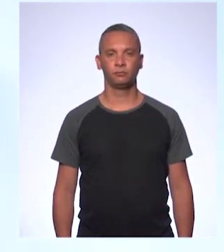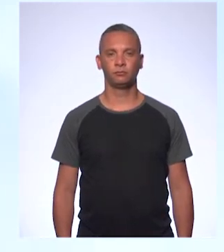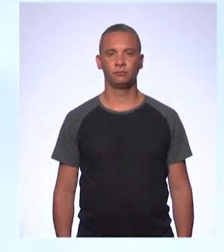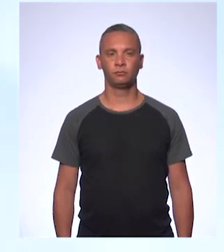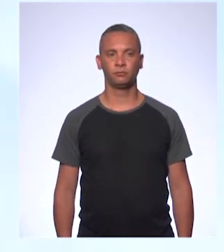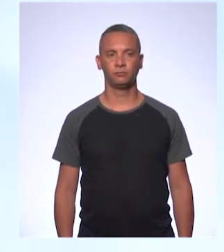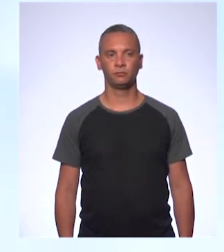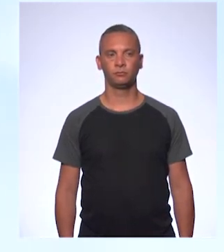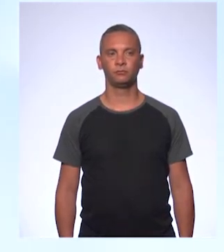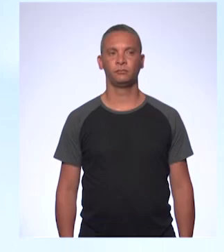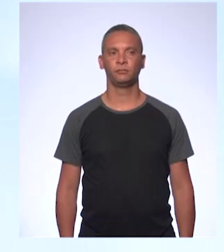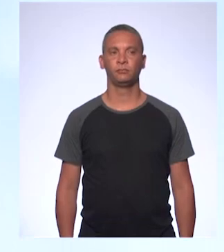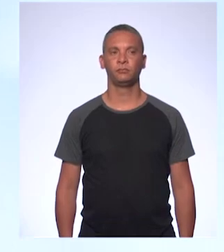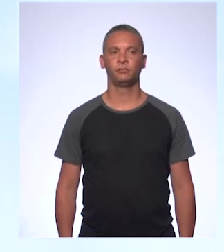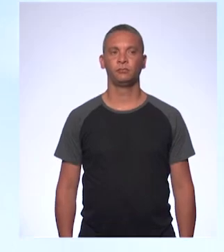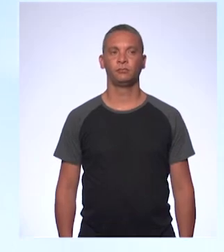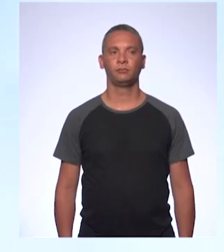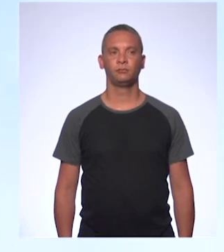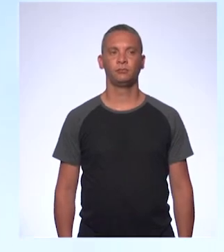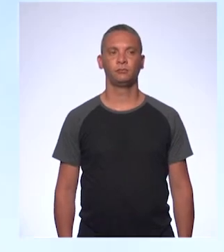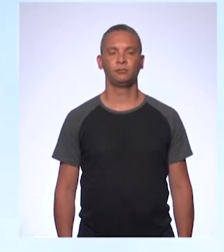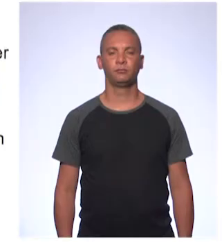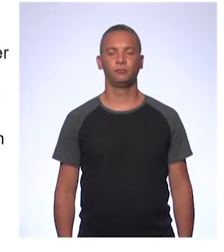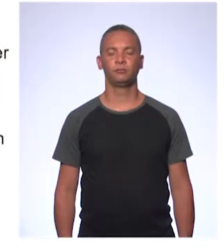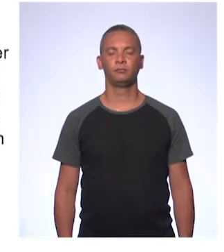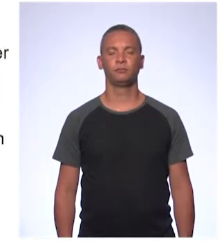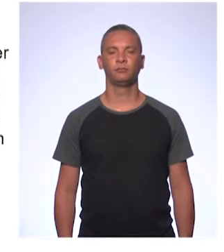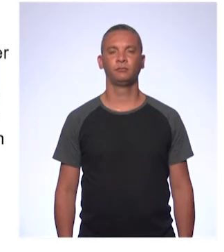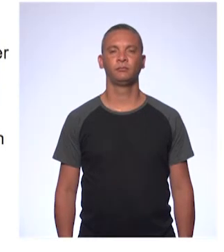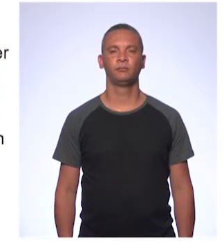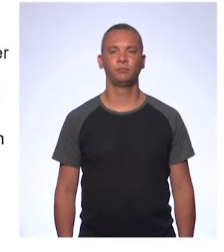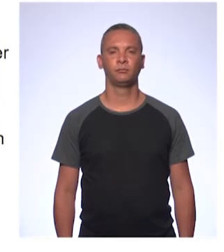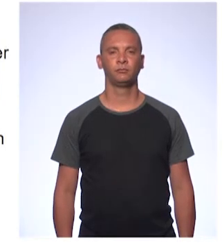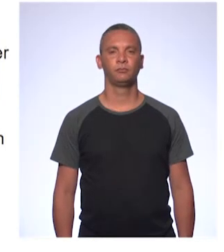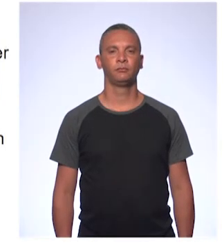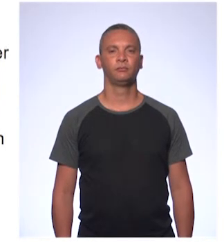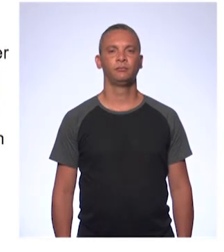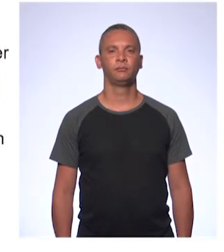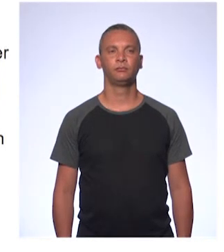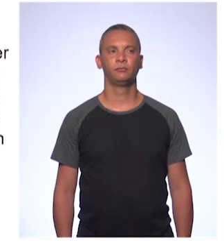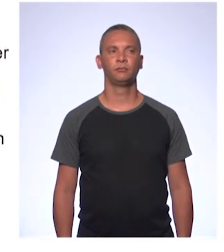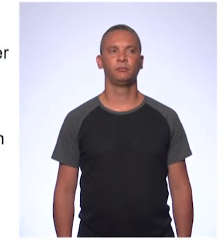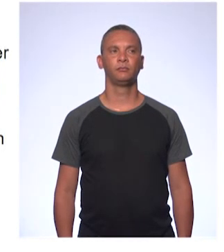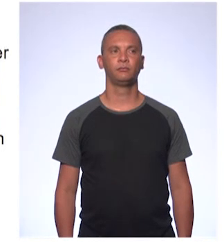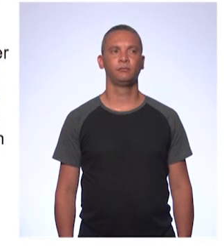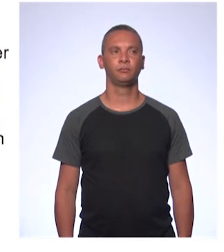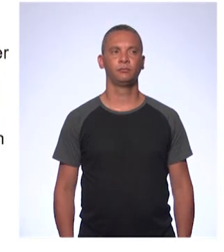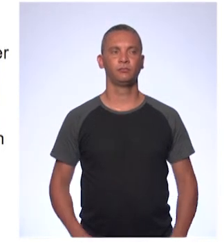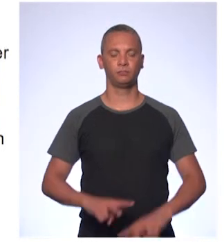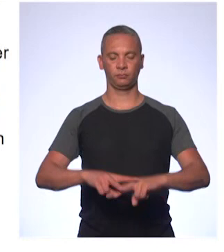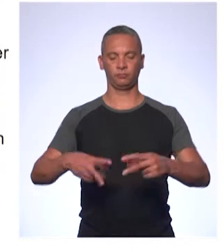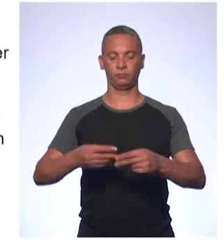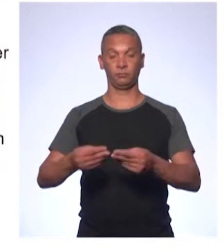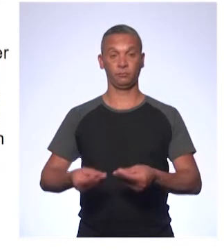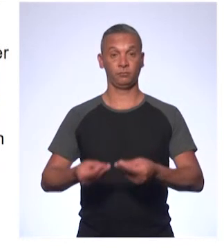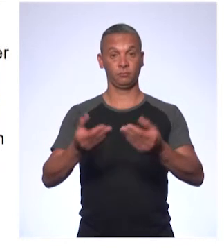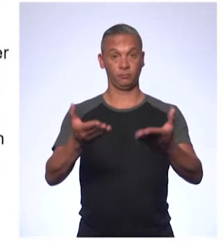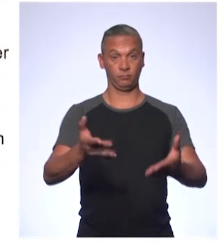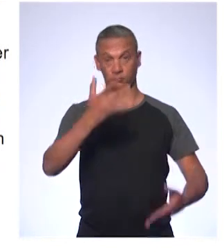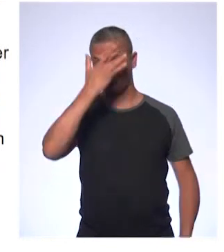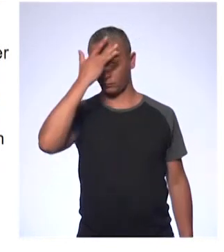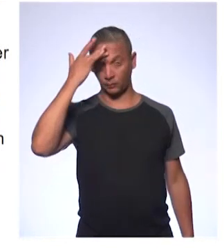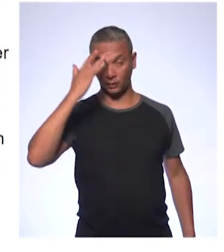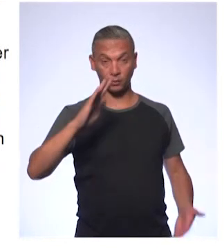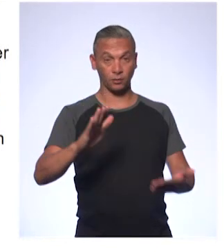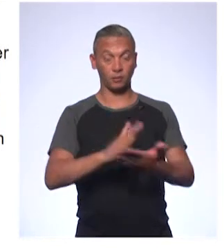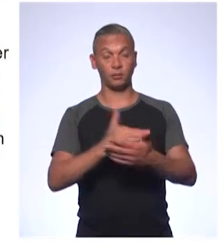que hay que atar a la muñeca. Isto é, te presenteiam